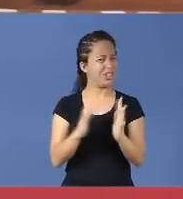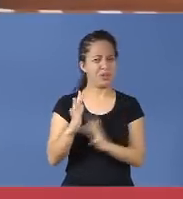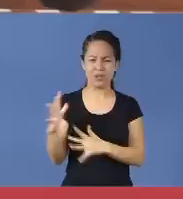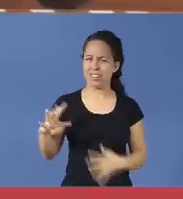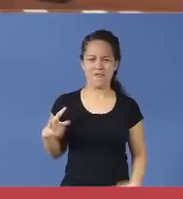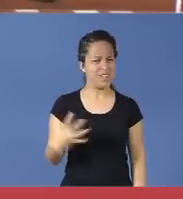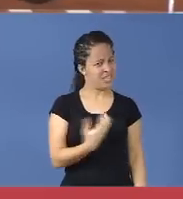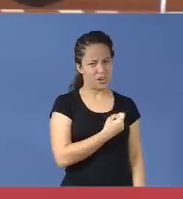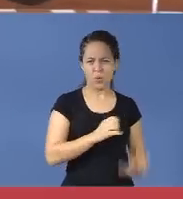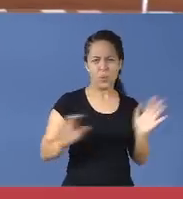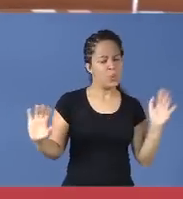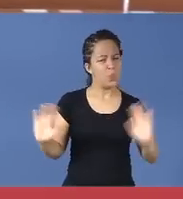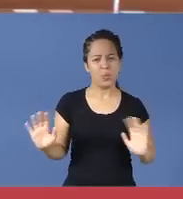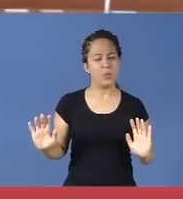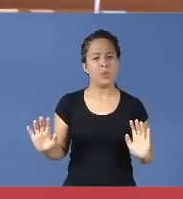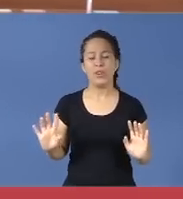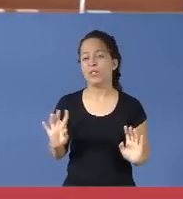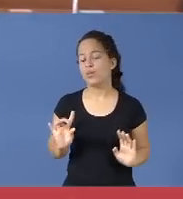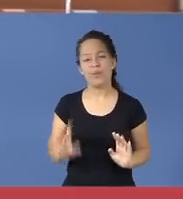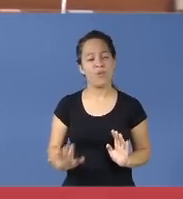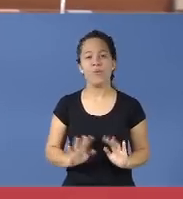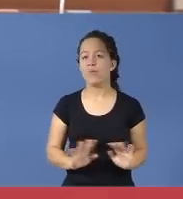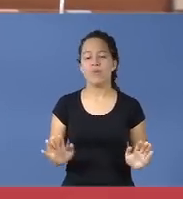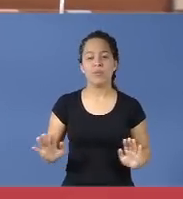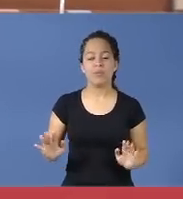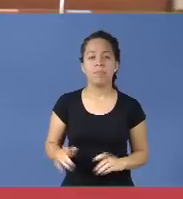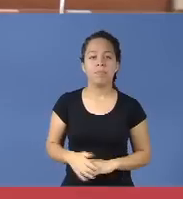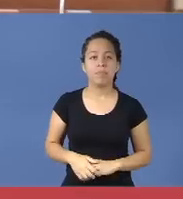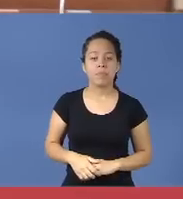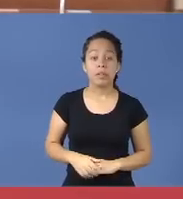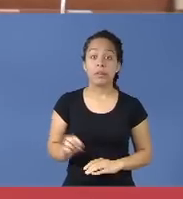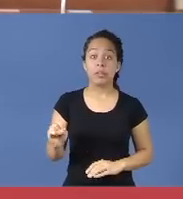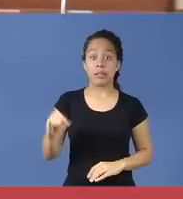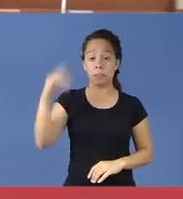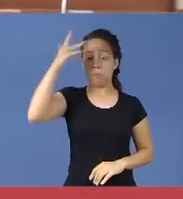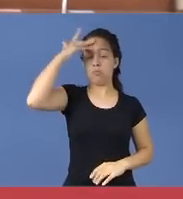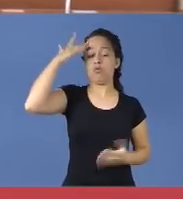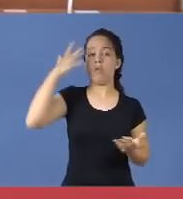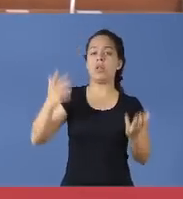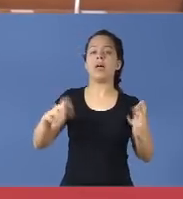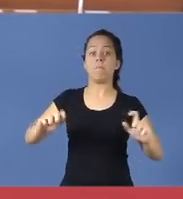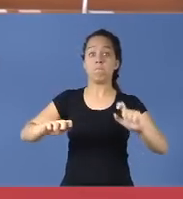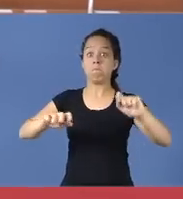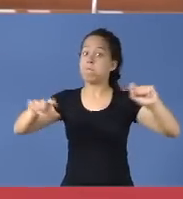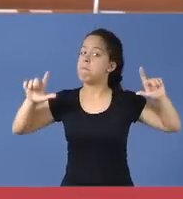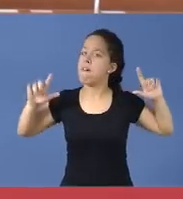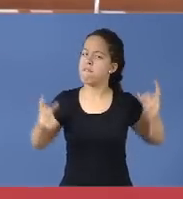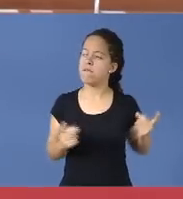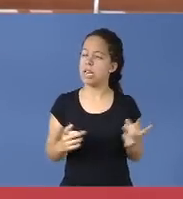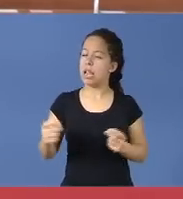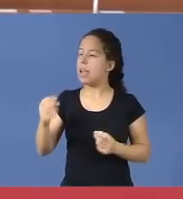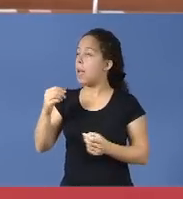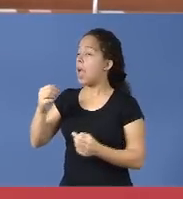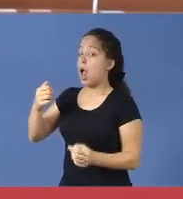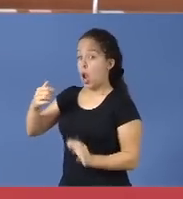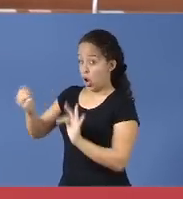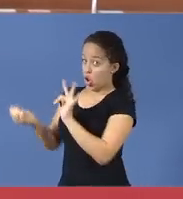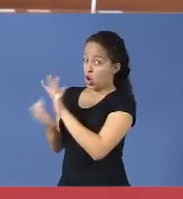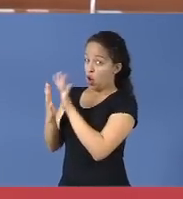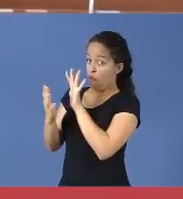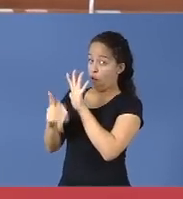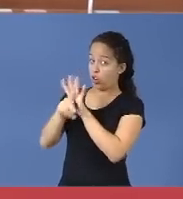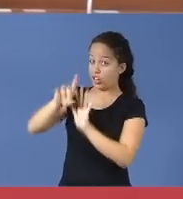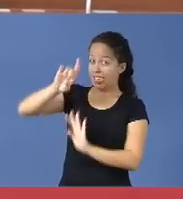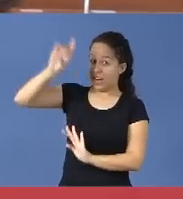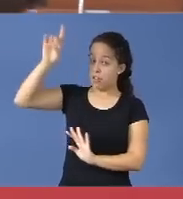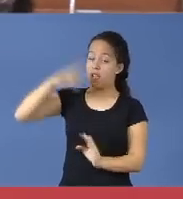Receber, ganhar, vender, isso é uma coisa. Agora, se comercializar, transformar o louvor e a adoração ao nosso